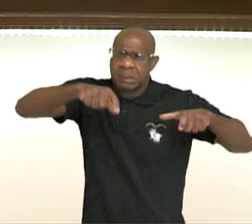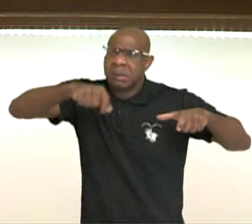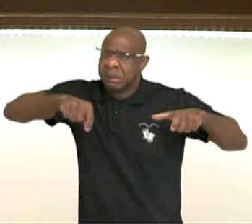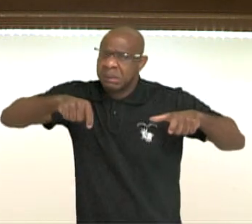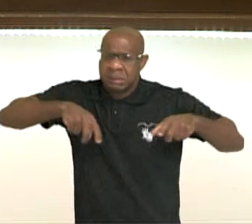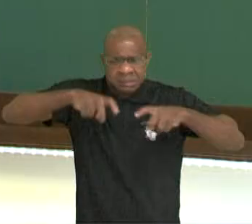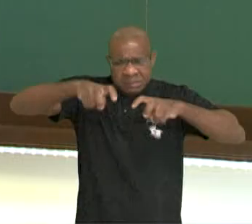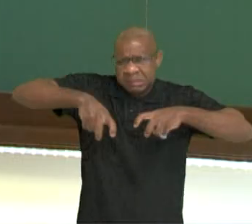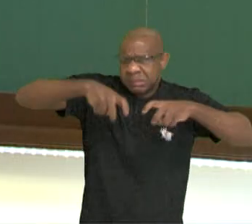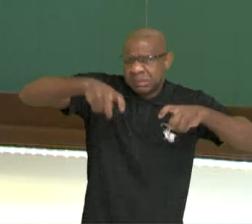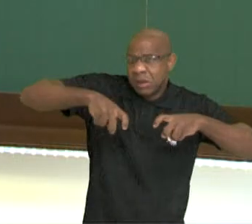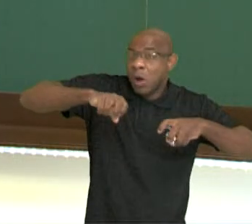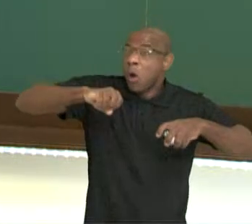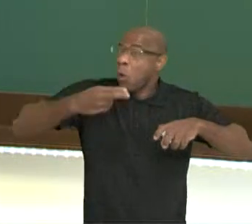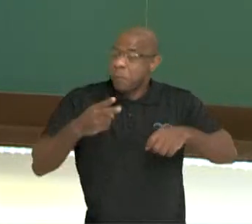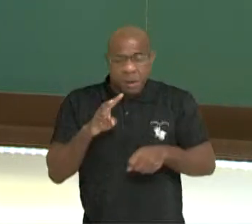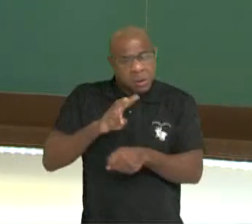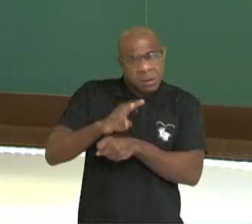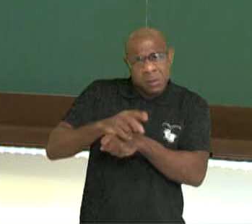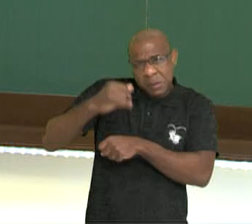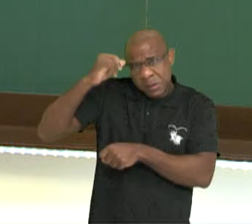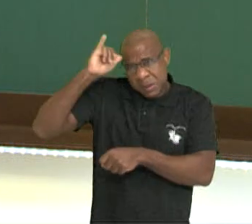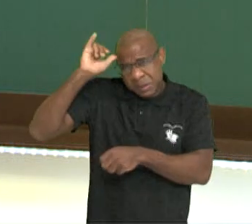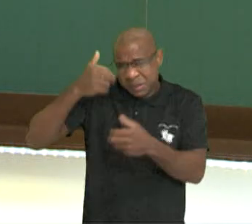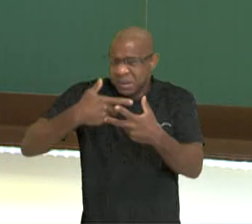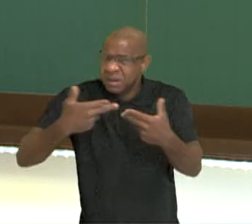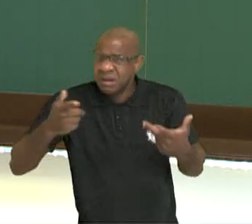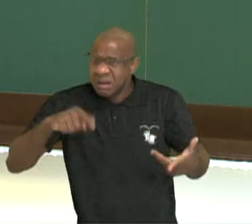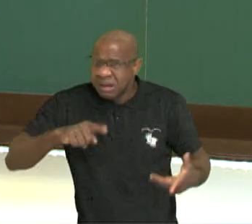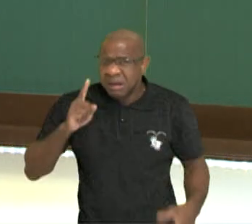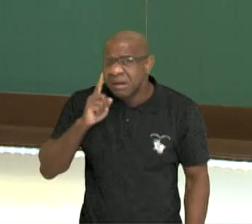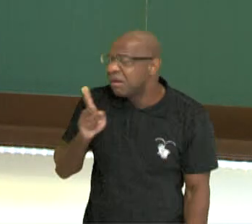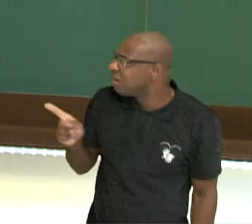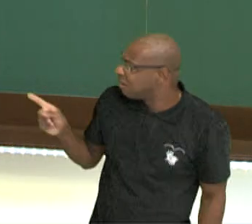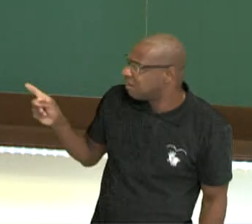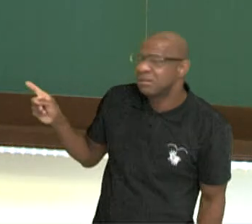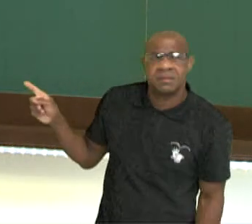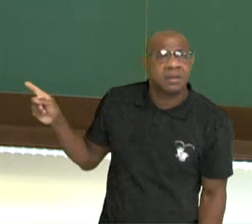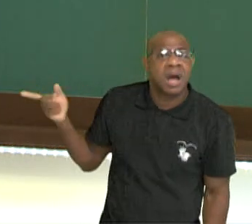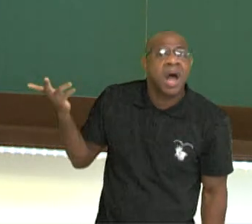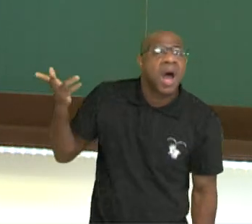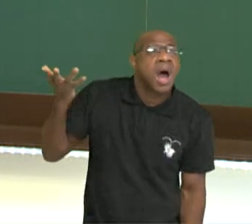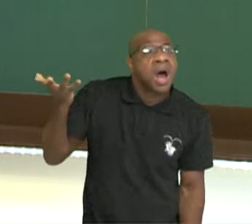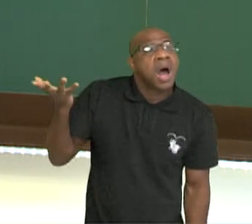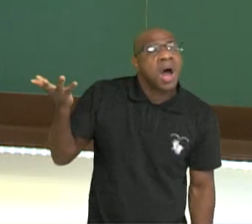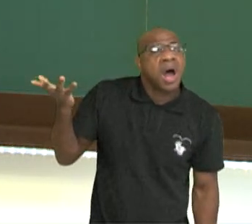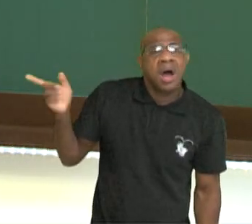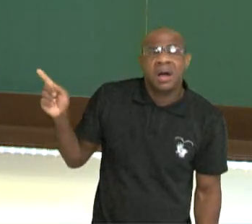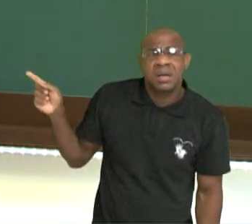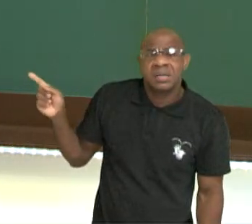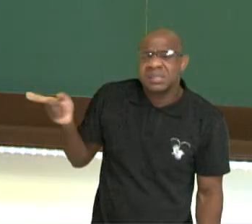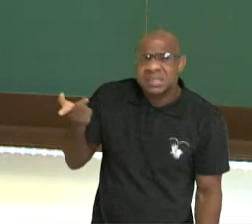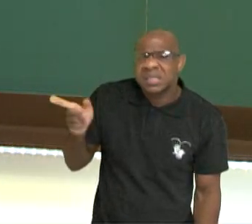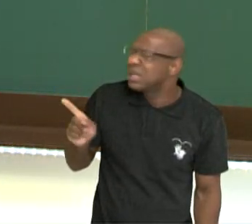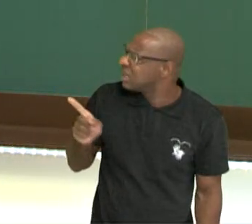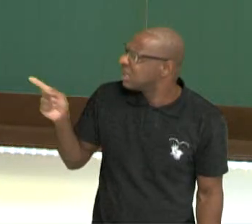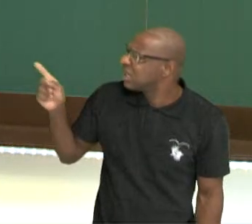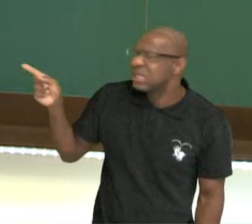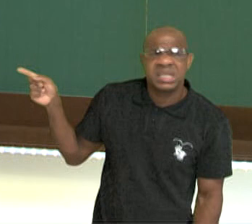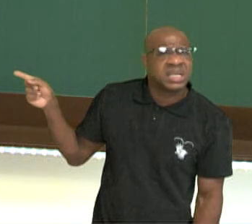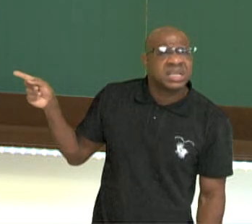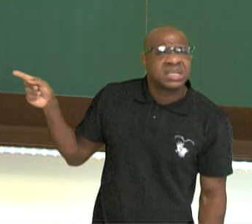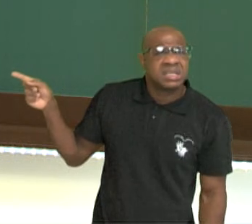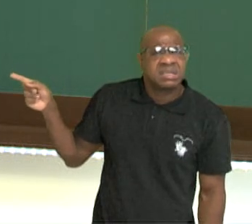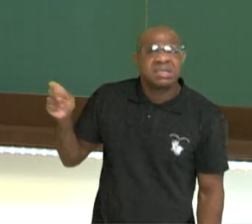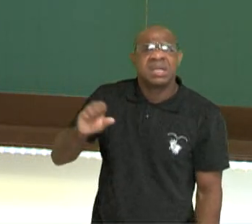Nós já conhecemos essas duas atividades. A agricultura é o cultivo de plantas, de vegetais. Será que nesse